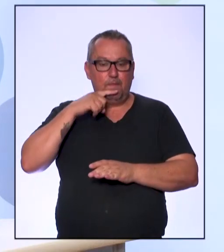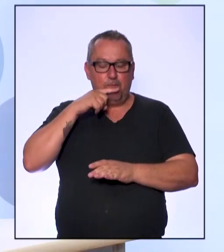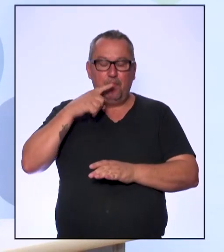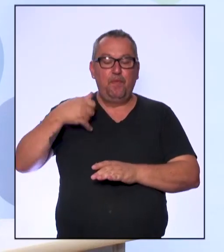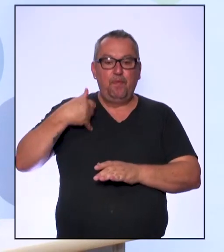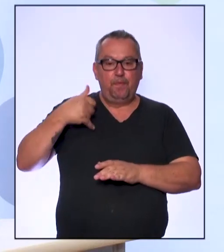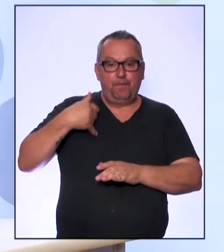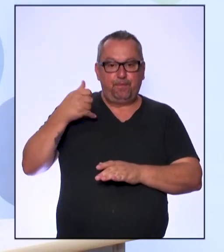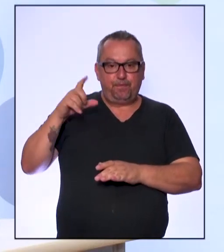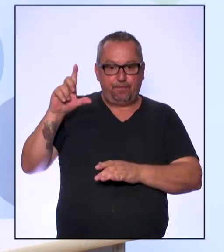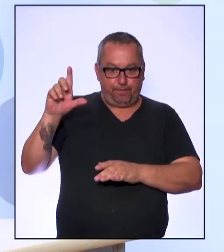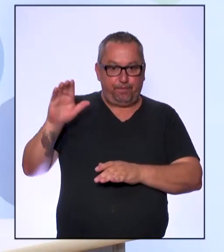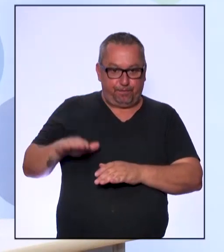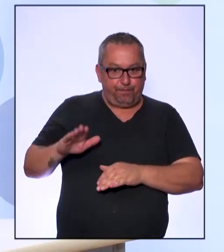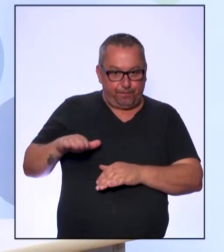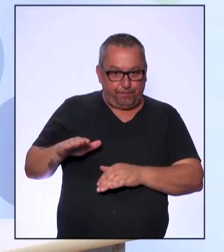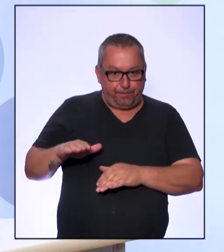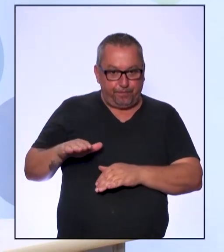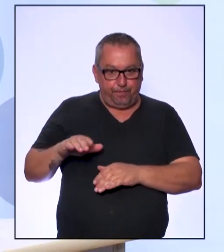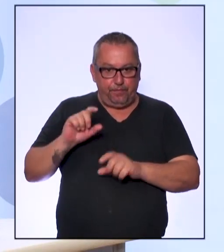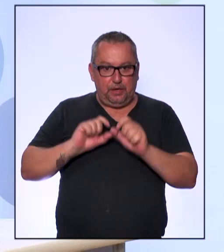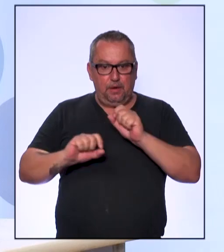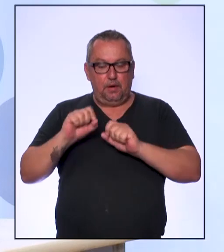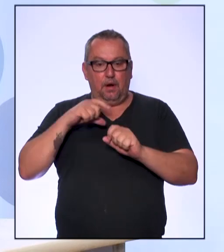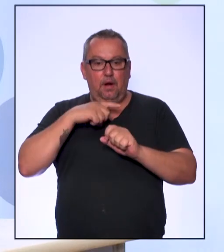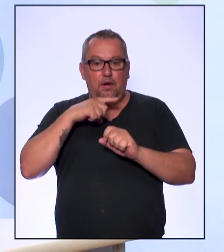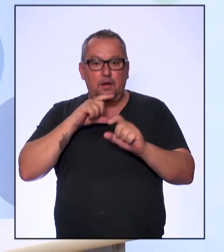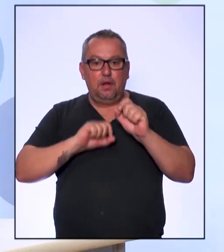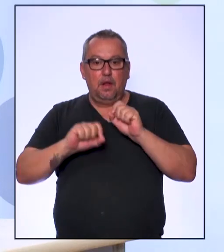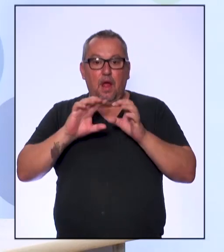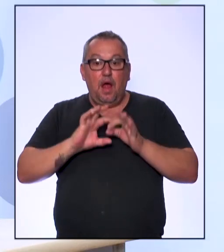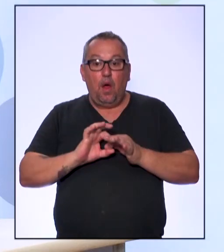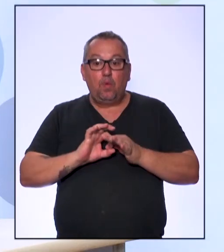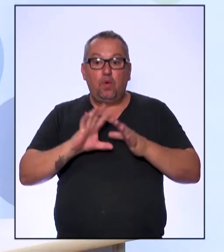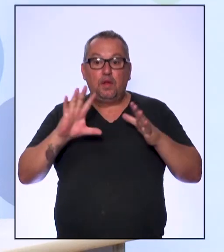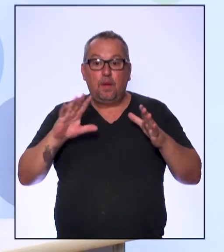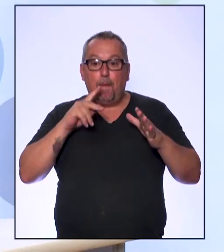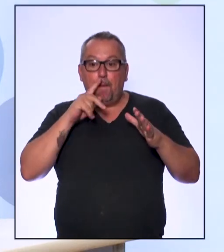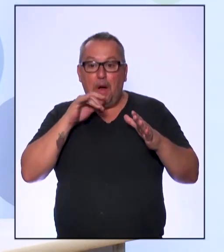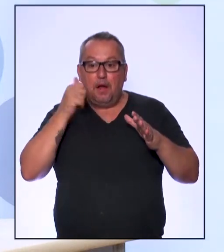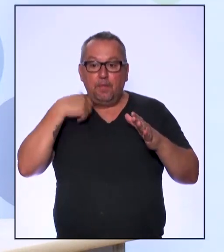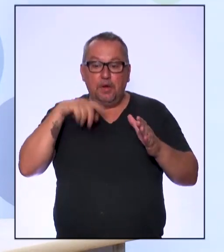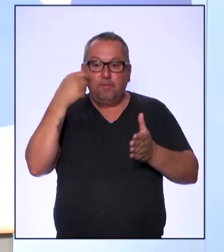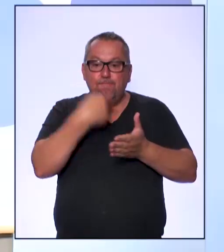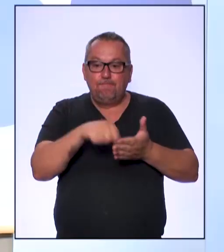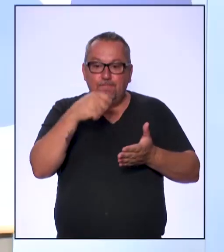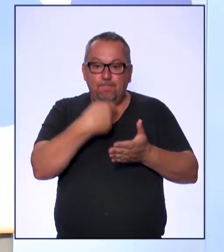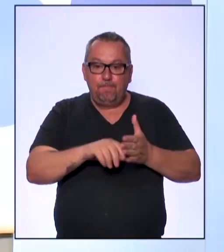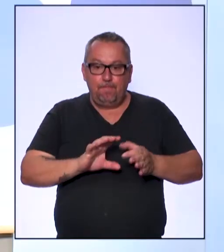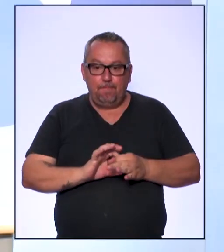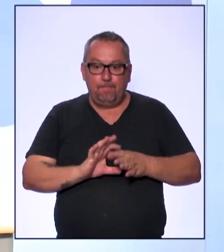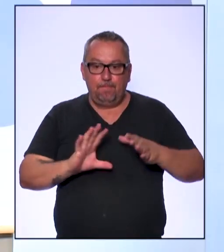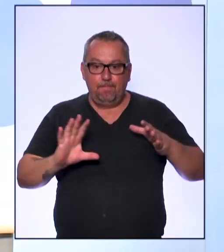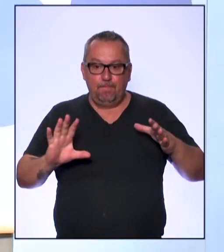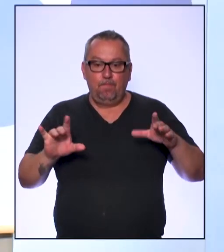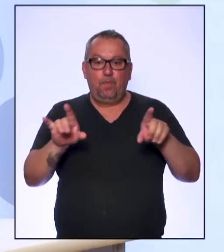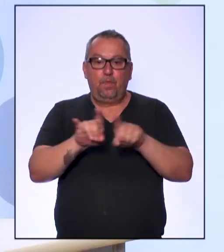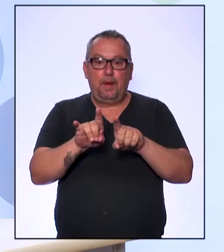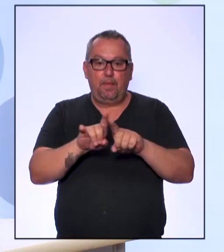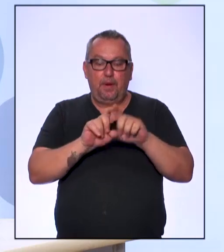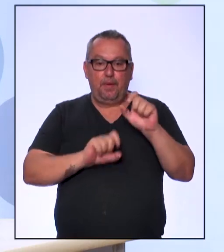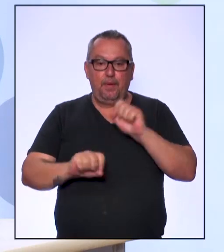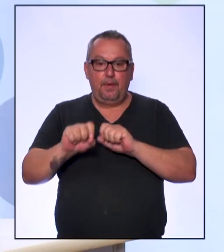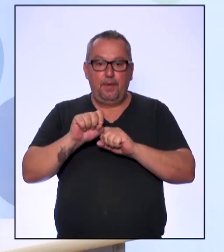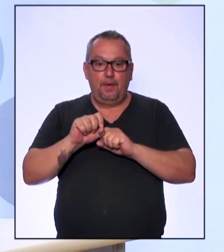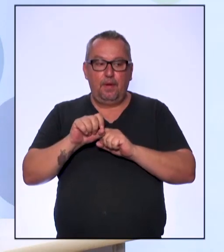ela deixa bem claro no texto, que tem realmente que ter autorização dos pais, tá bom? E também o ponto de vista